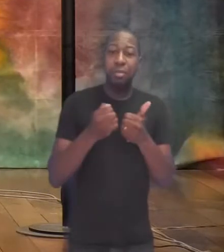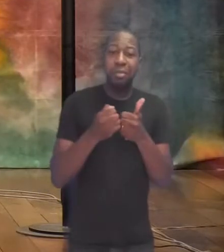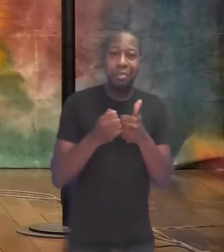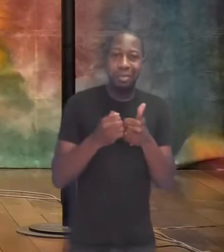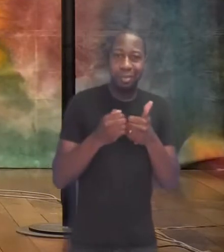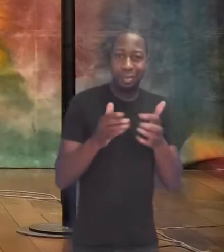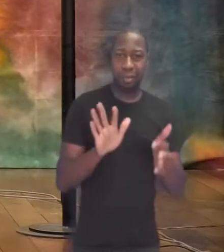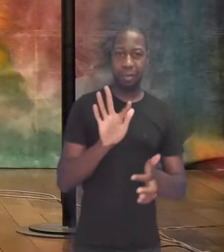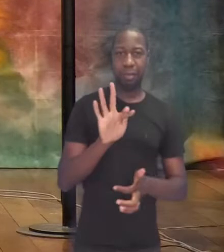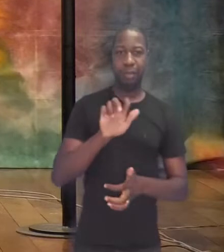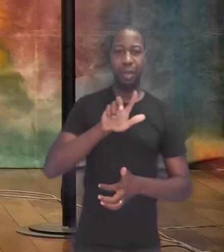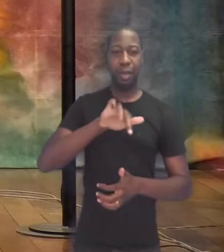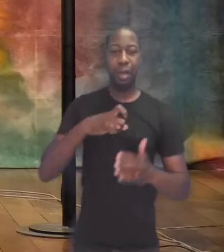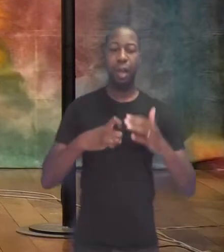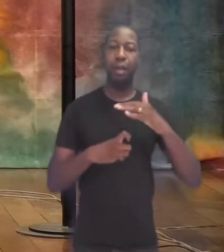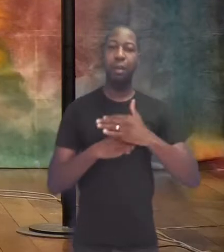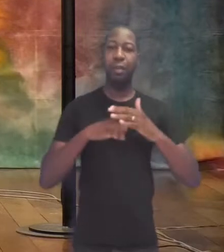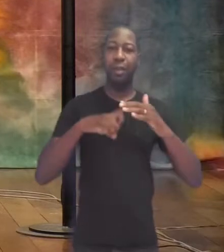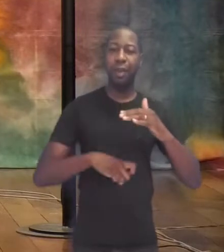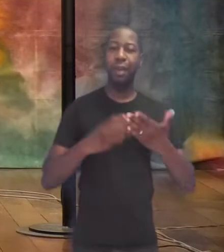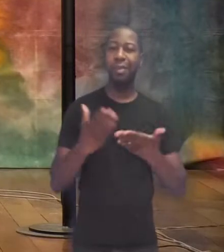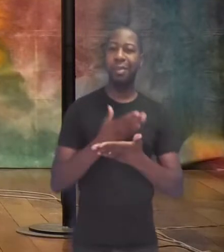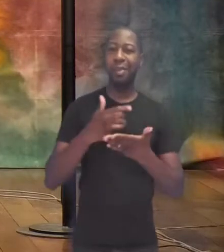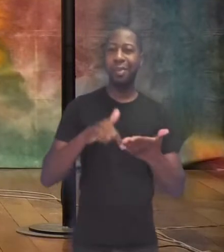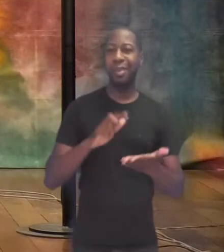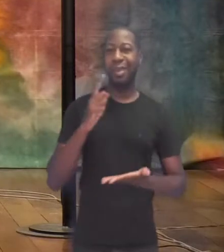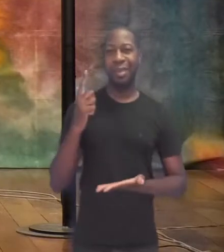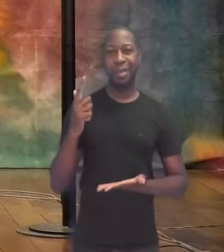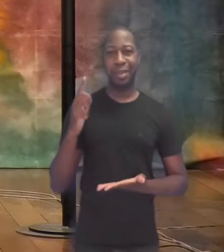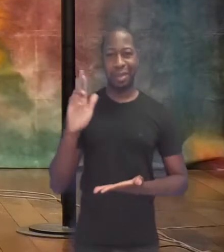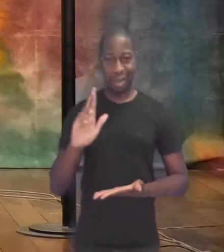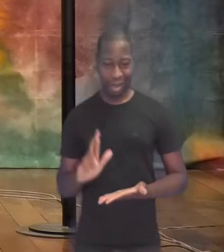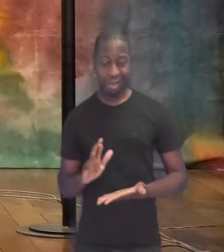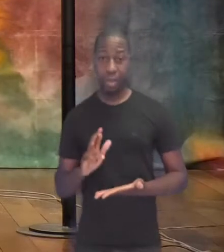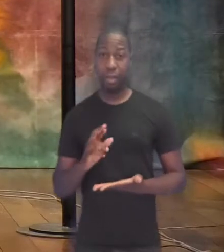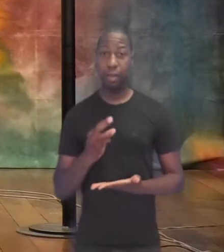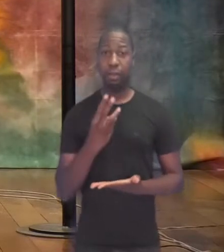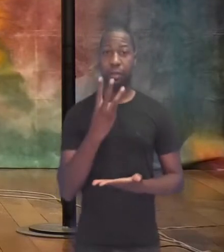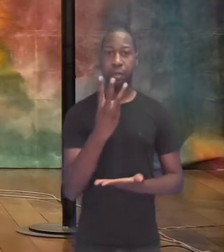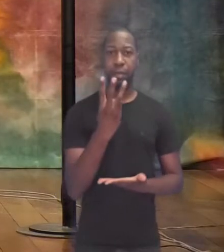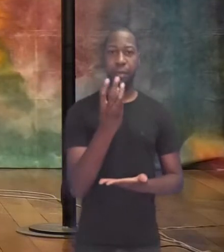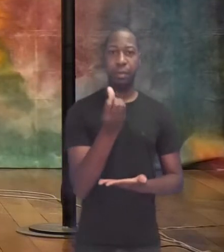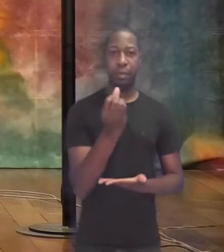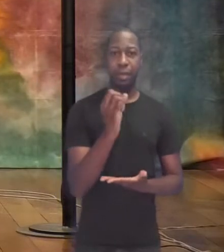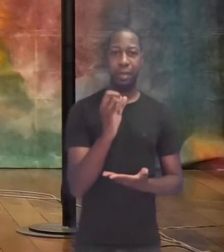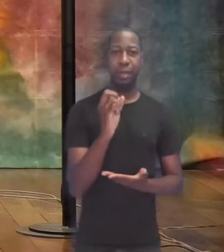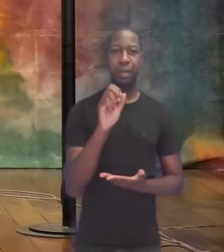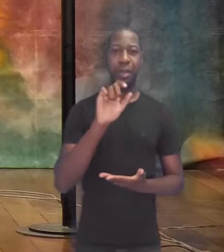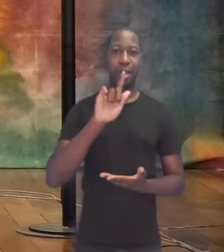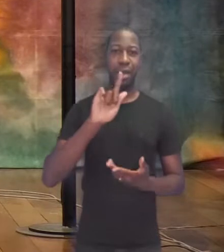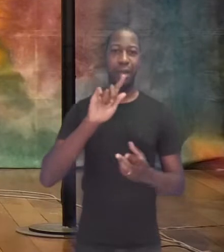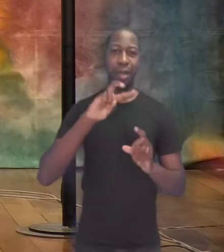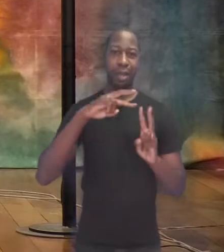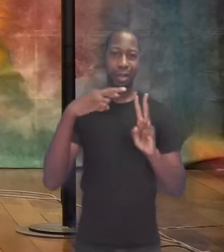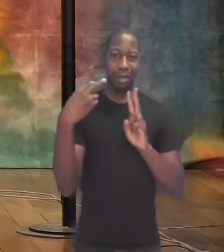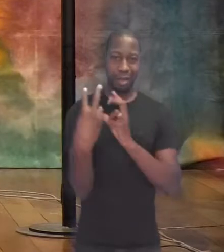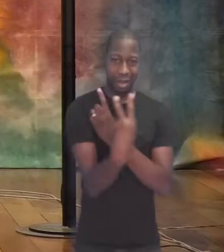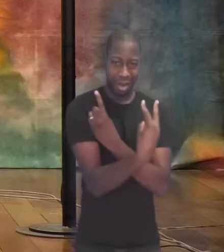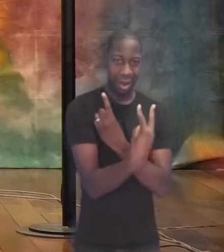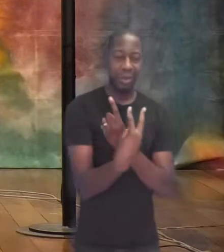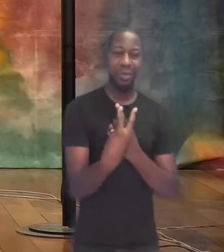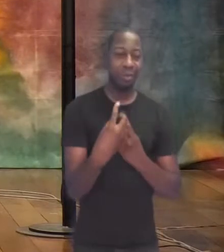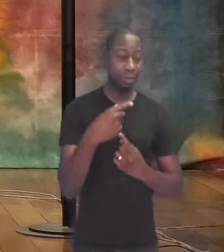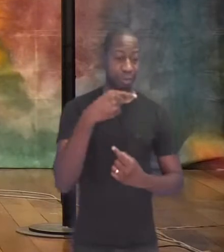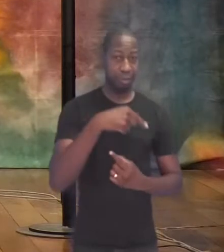abertura oficial da FLIR, a Feira do Livro de Resende Virtual 360 Graus. A FLIR